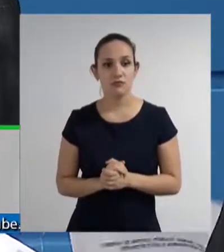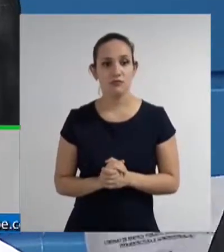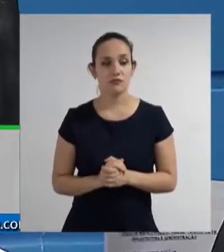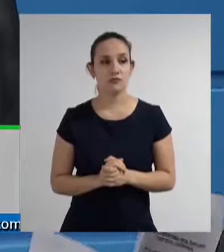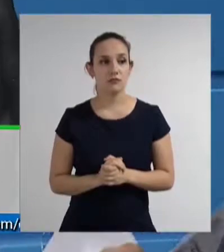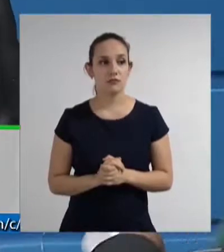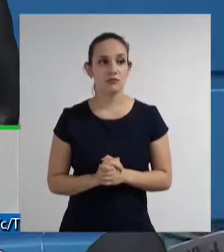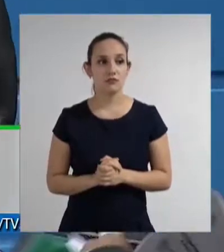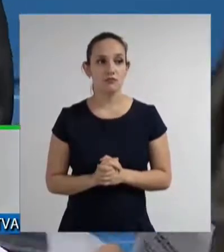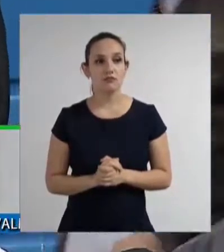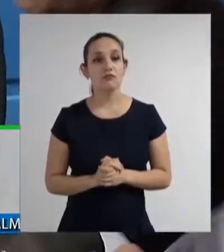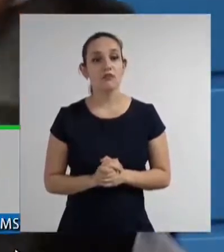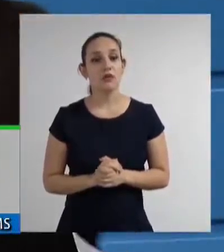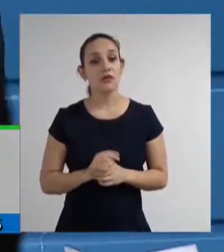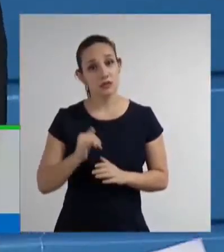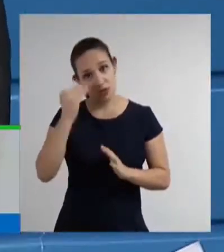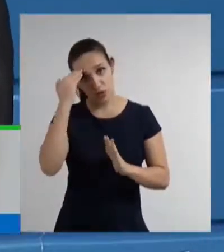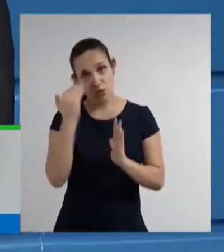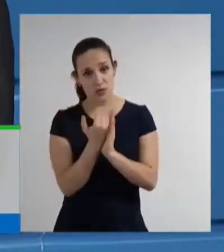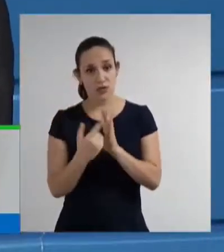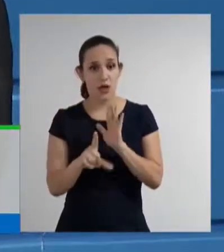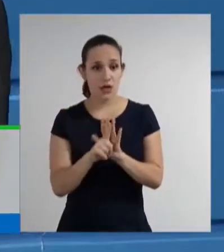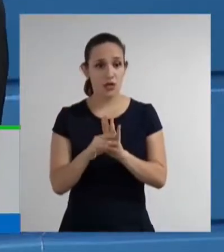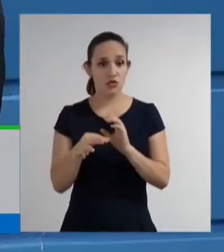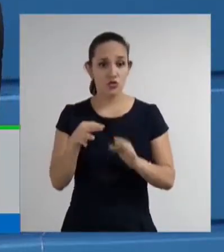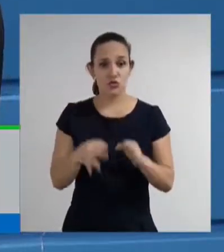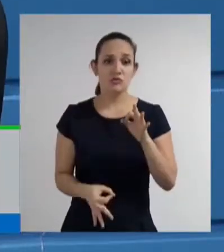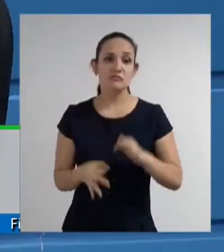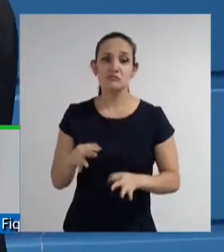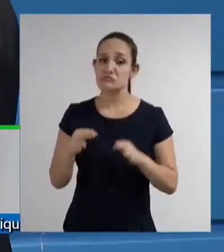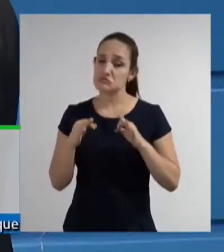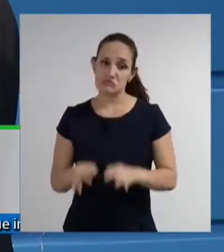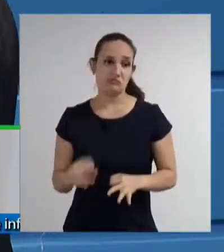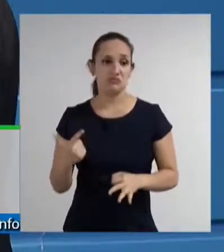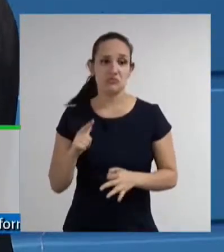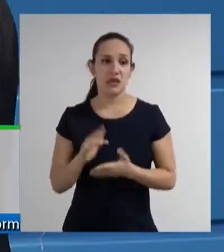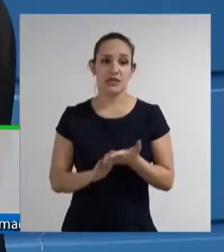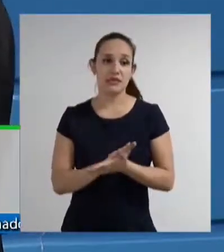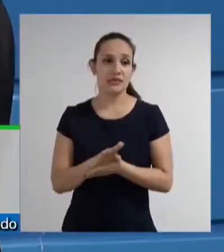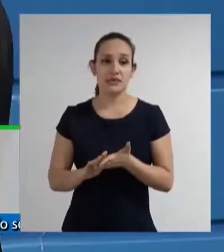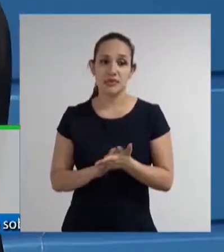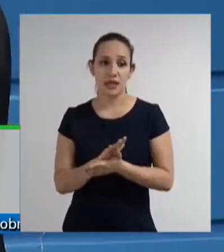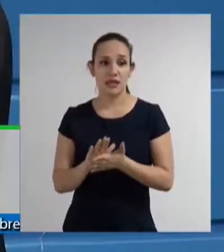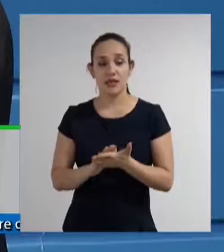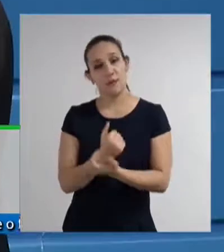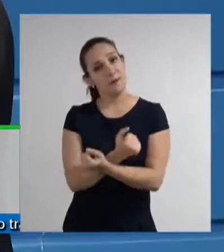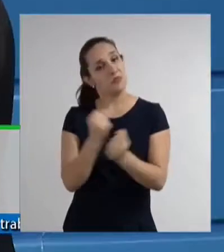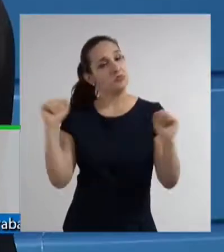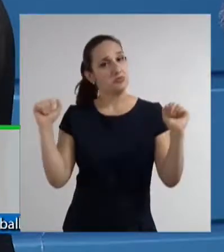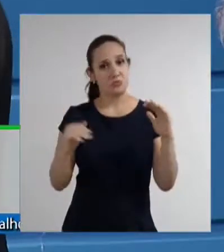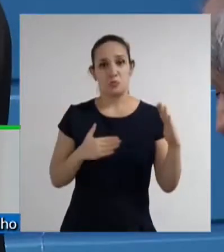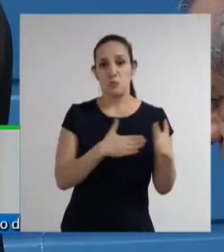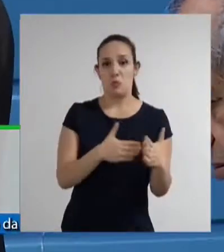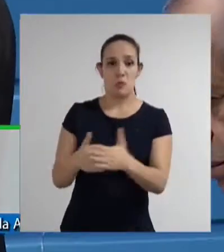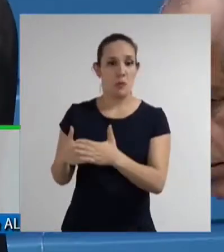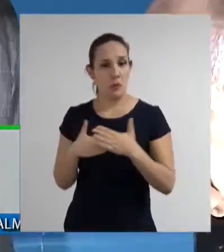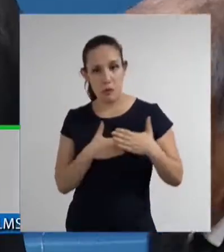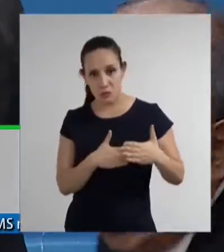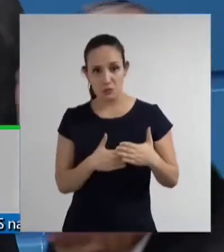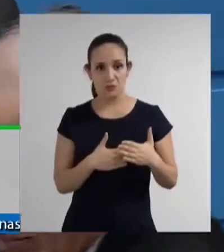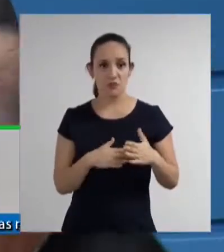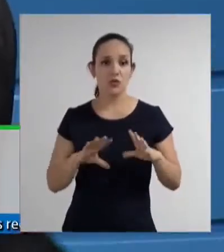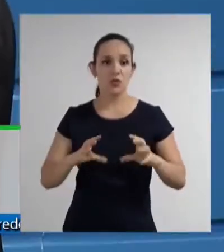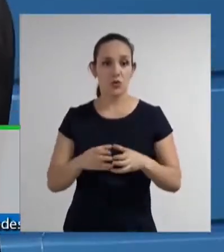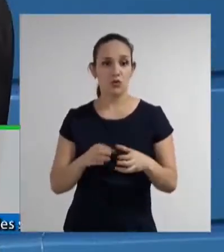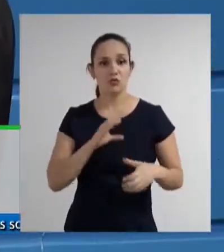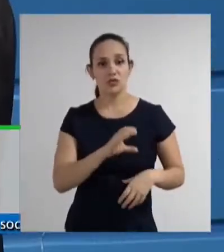constitucionalidade, da legalidade, da juridicidade, não há nenhum empecilho a ser colocado pela